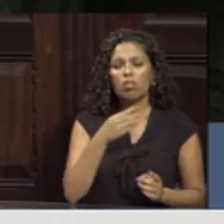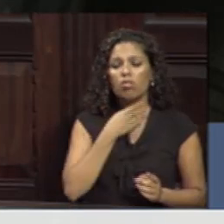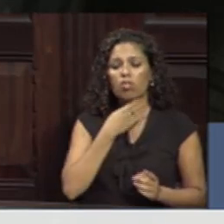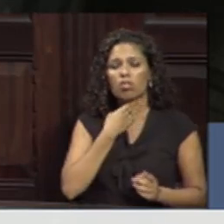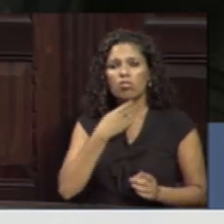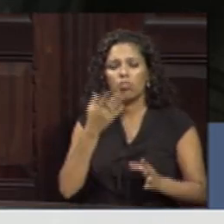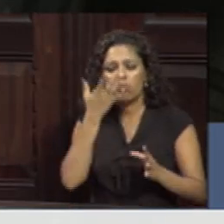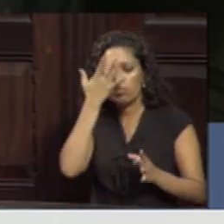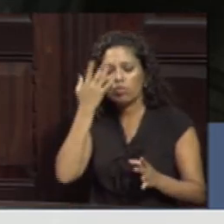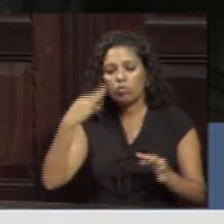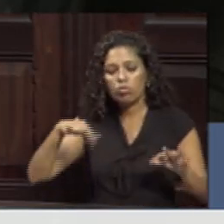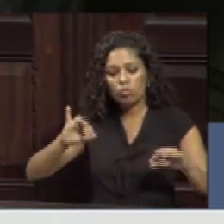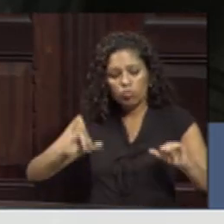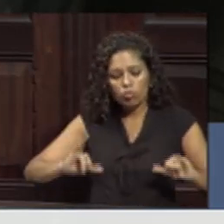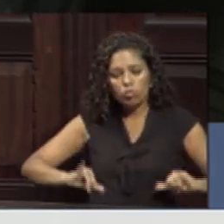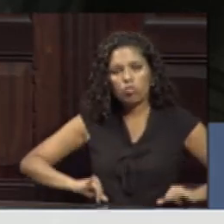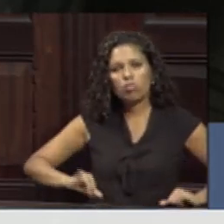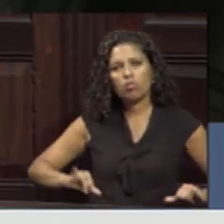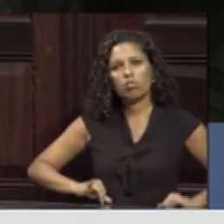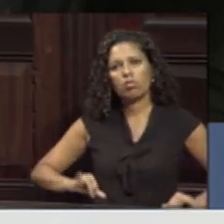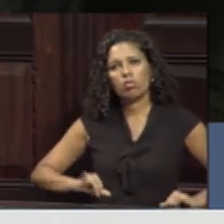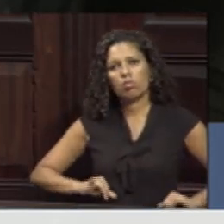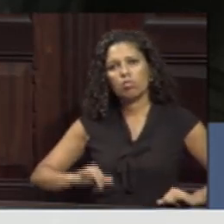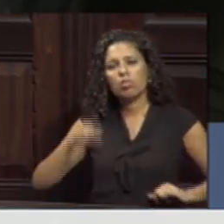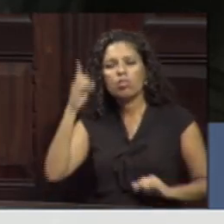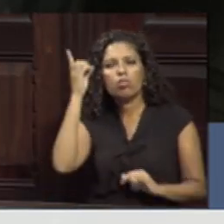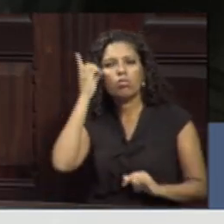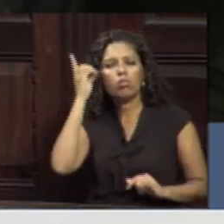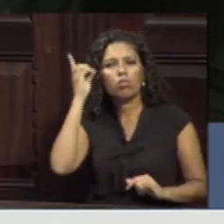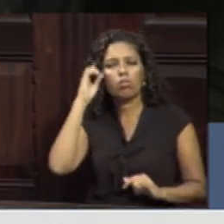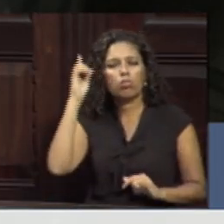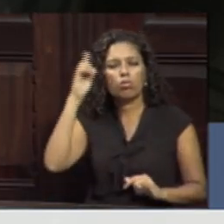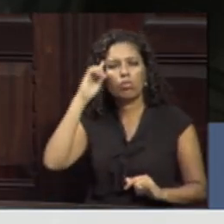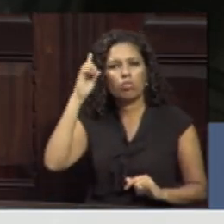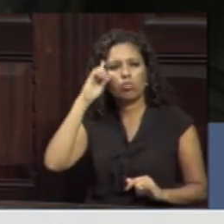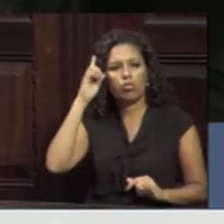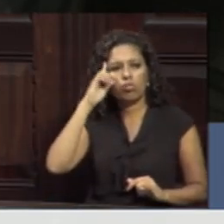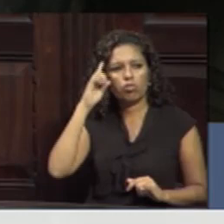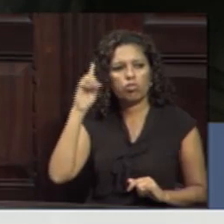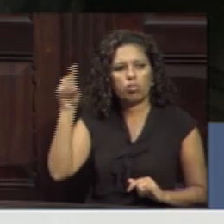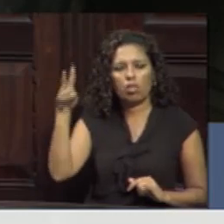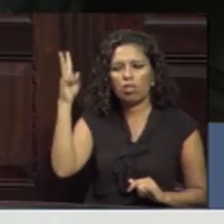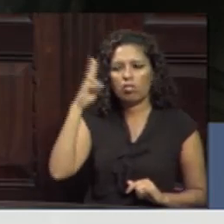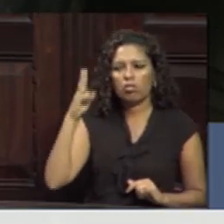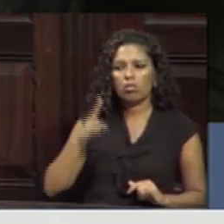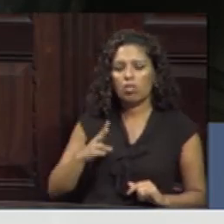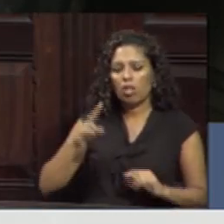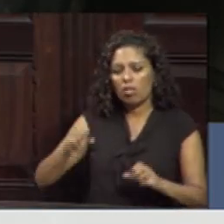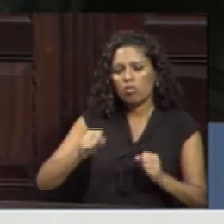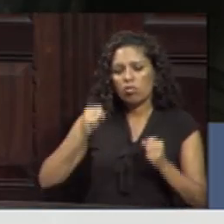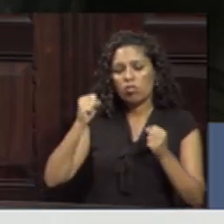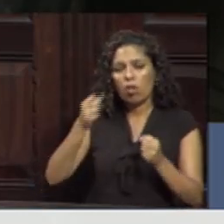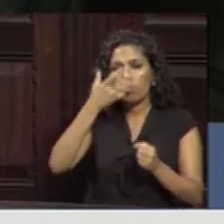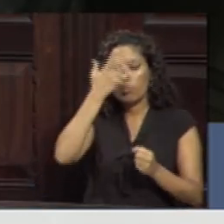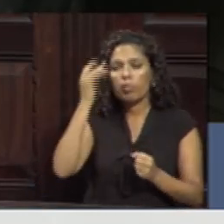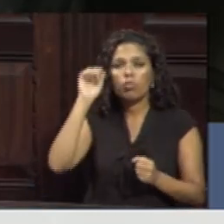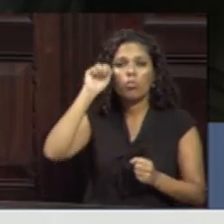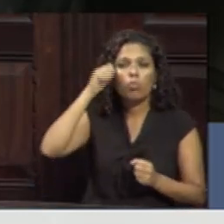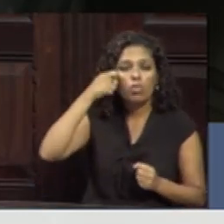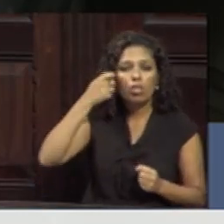oprimidos, que sofrem no dia a dia. Marielle lutava pelos negros, pelas